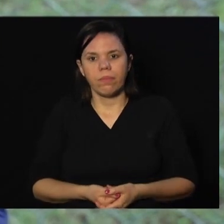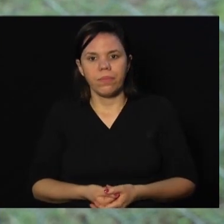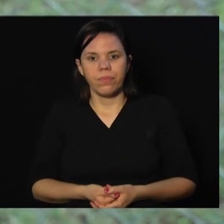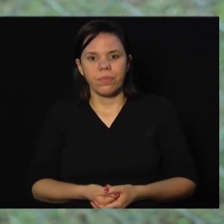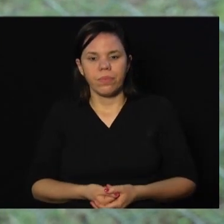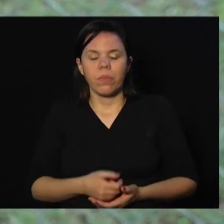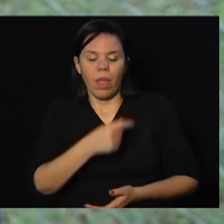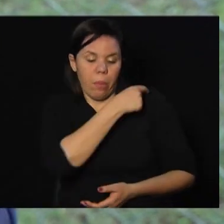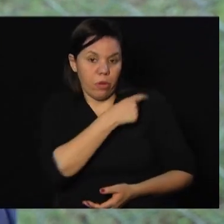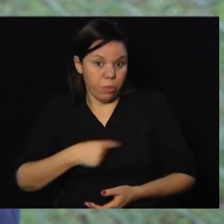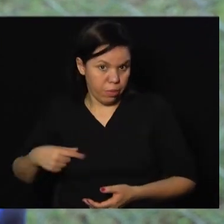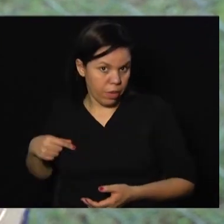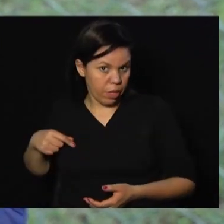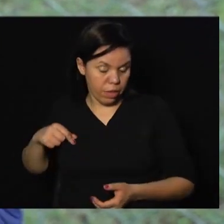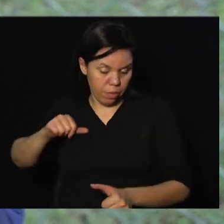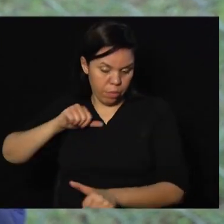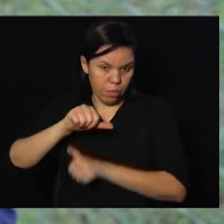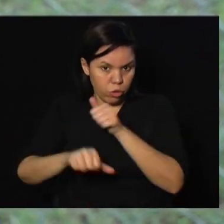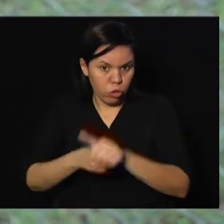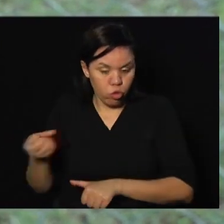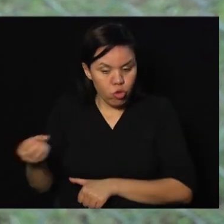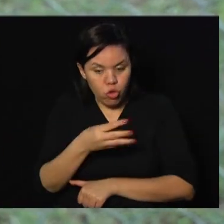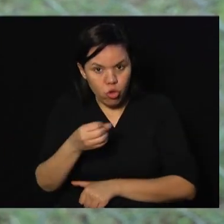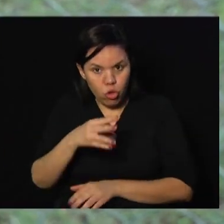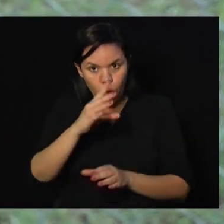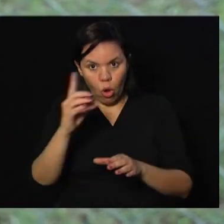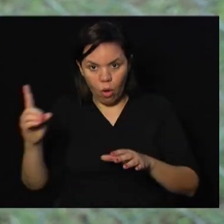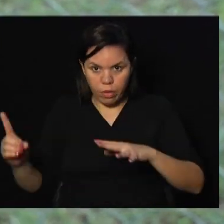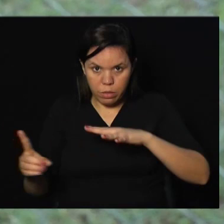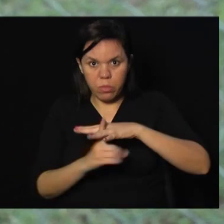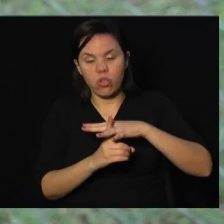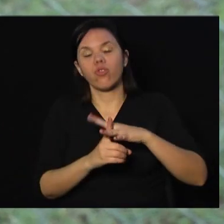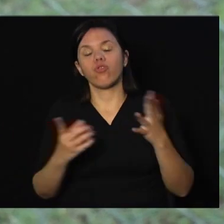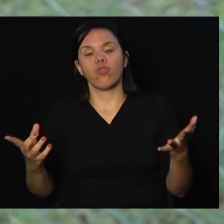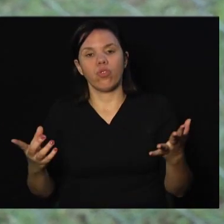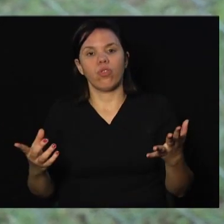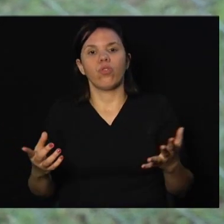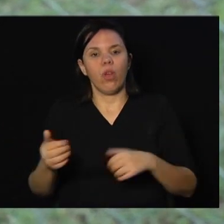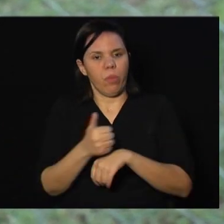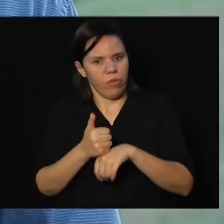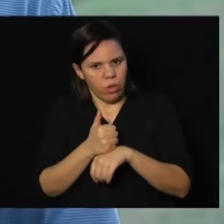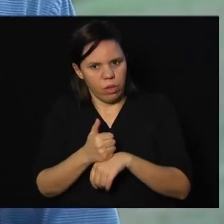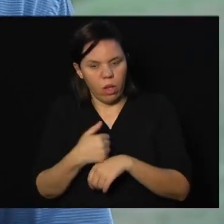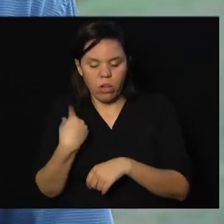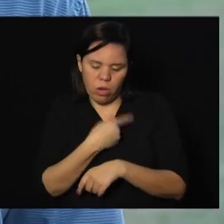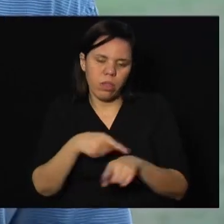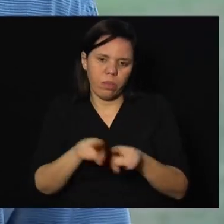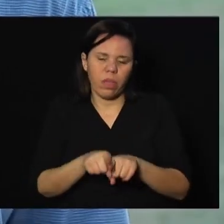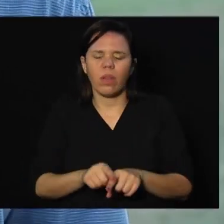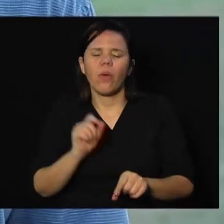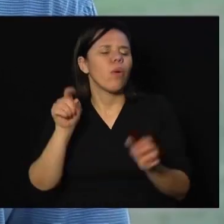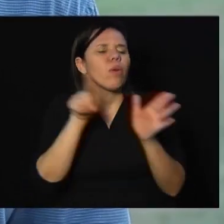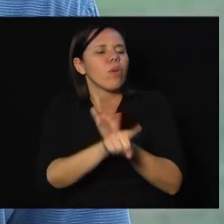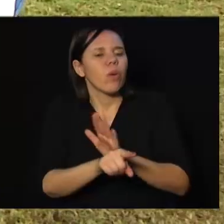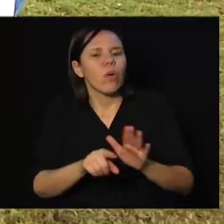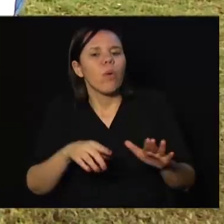a Ponte passou por uma renovação de jogadores e nós entramos nessa daí, né, juntos. Que sentimento que você